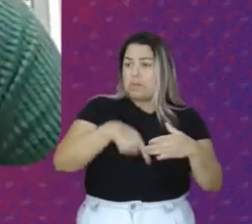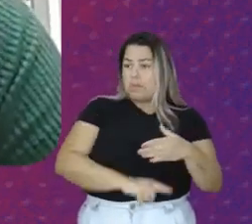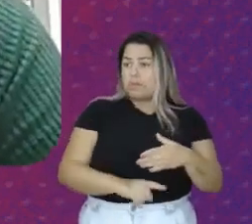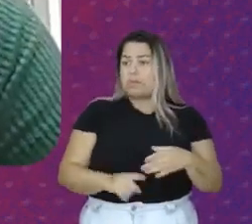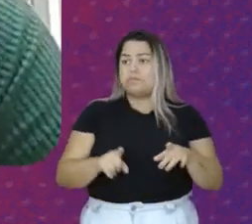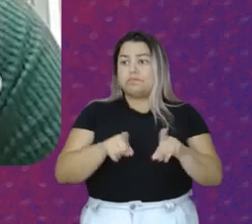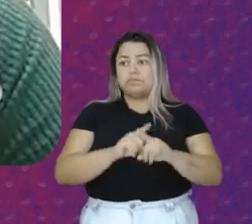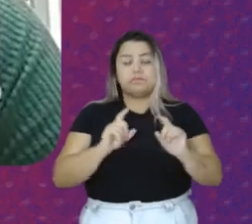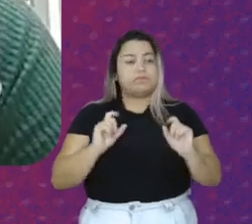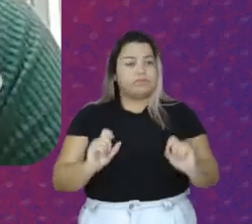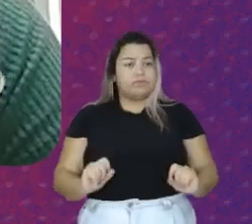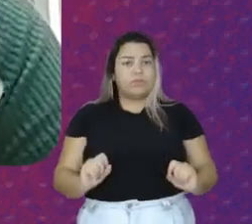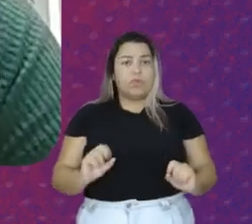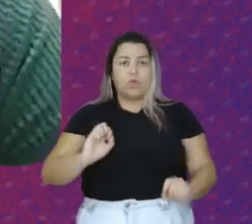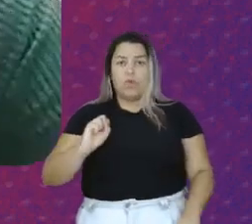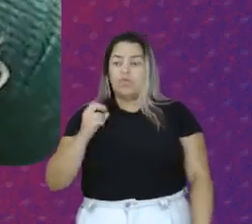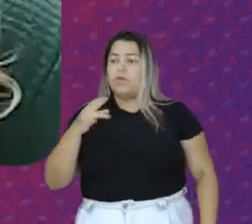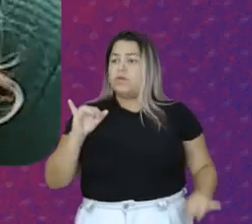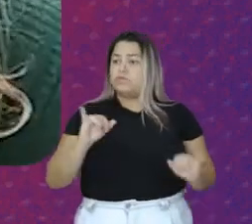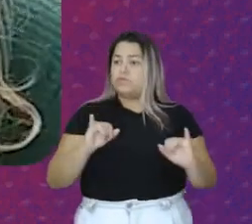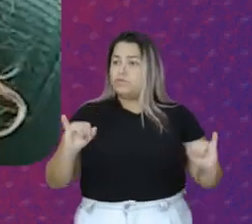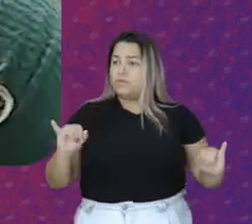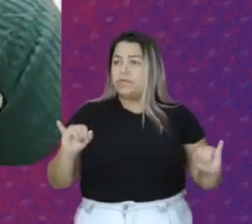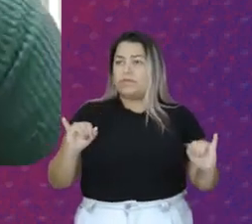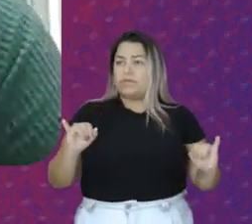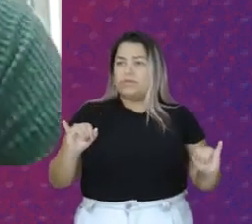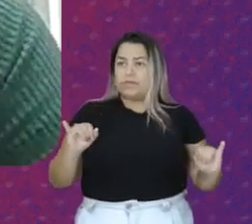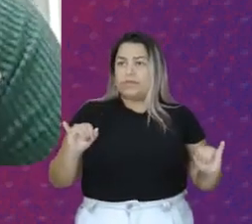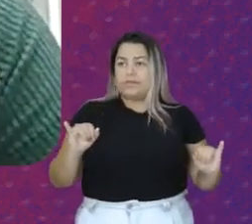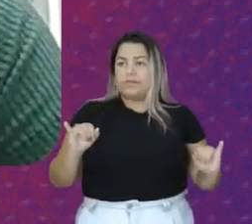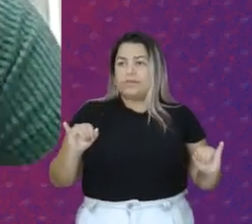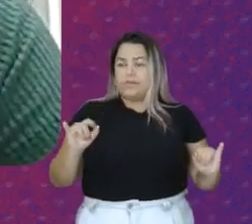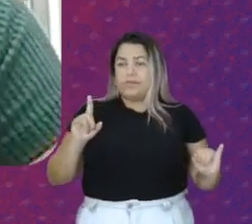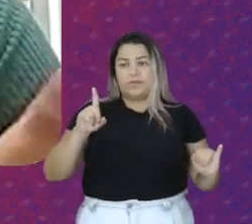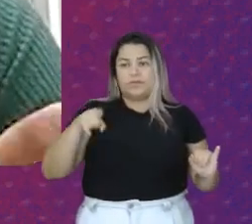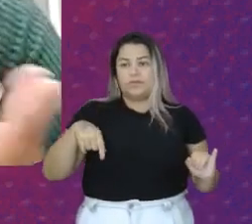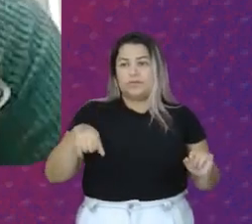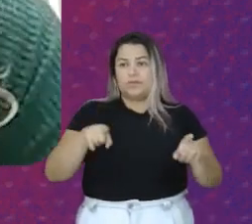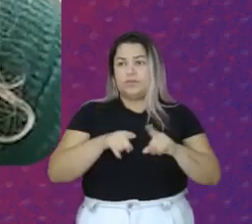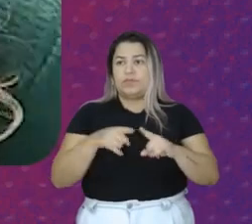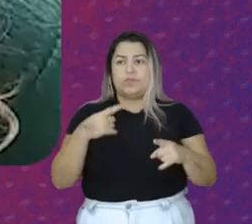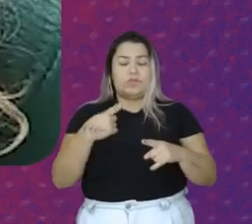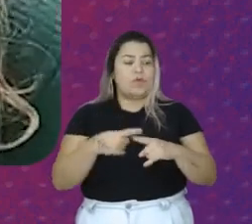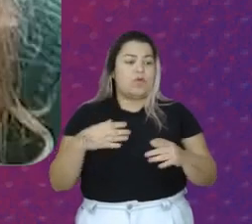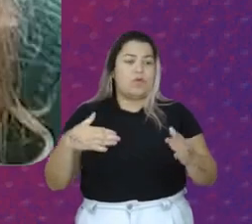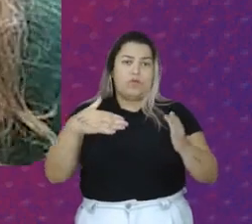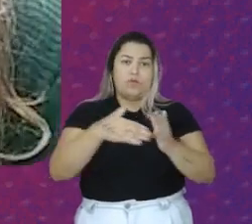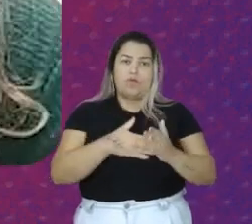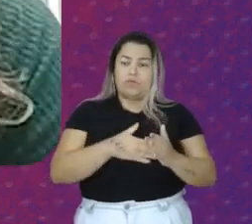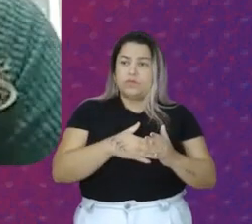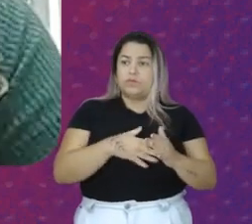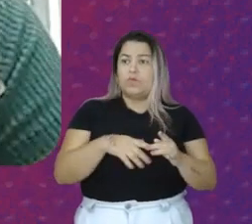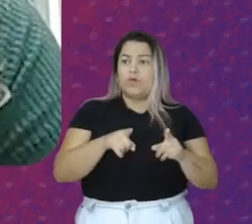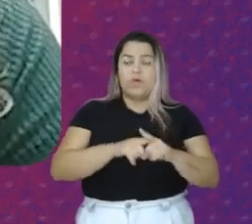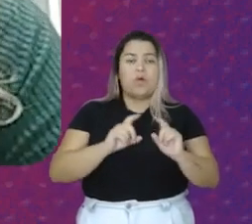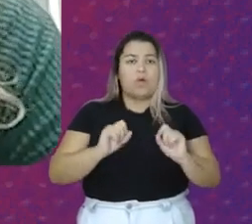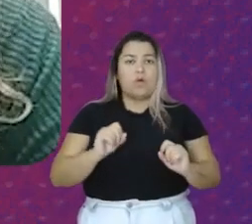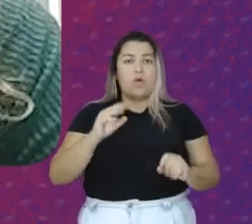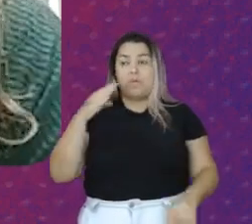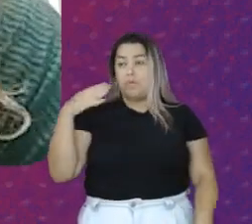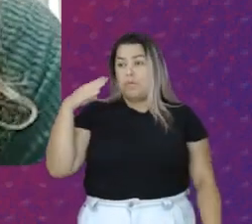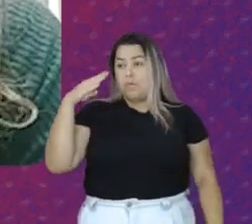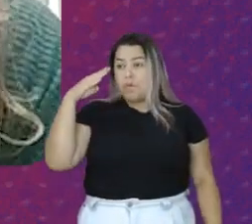fica na superficialidade ou numas notícias que são extremamente... porque esse último período a gente teve um presidente que propagava fake news, né?